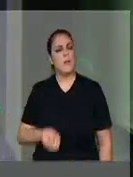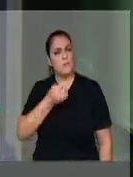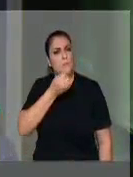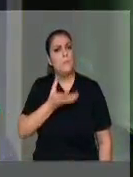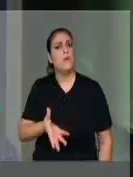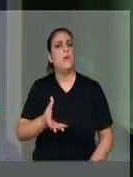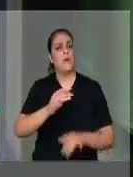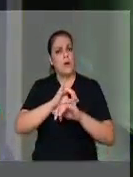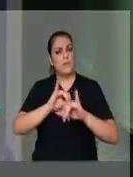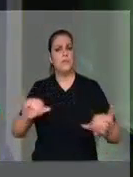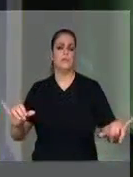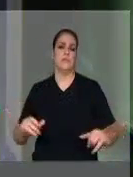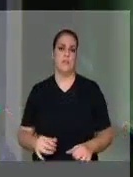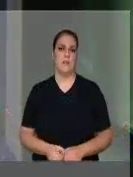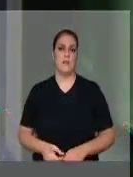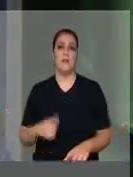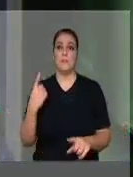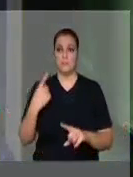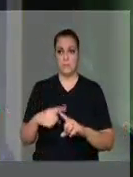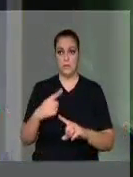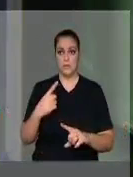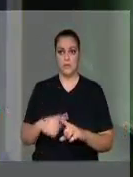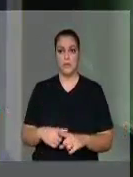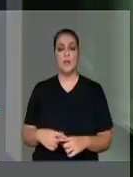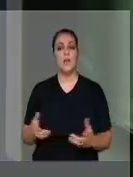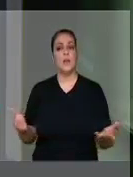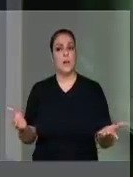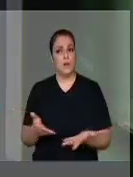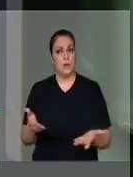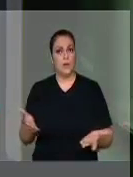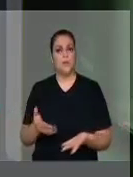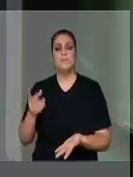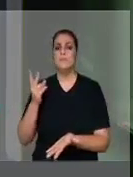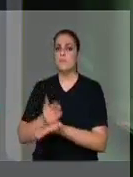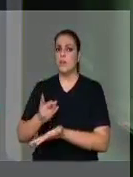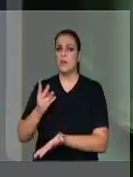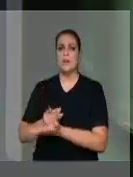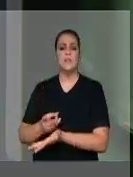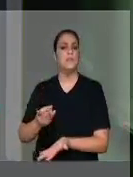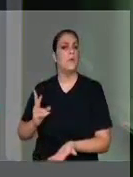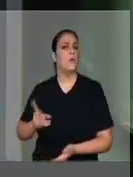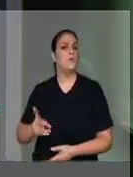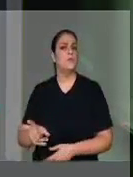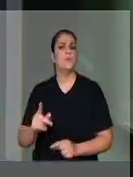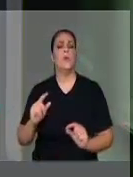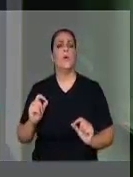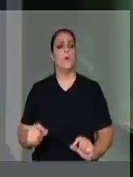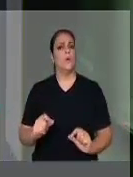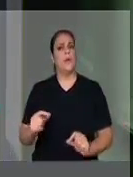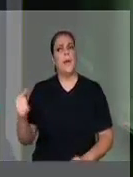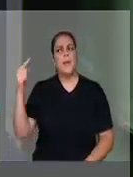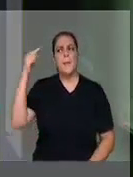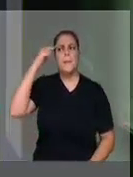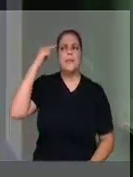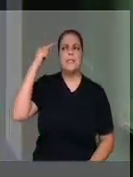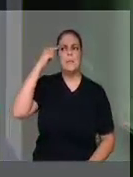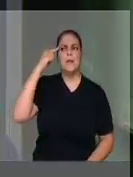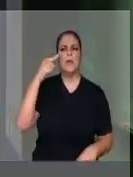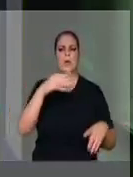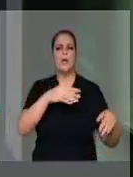isso, porque ainda persiste uma ideologia de que a Amazônia é